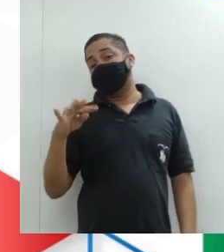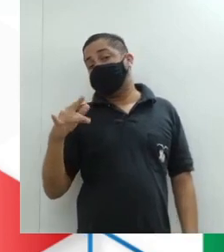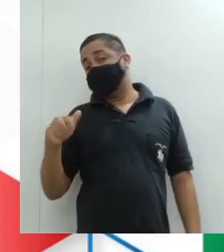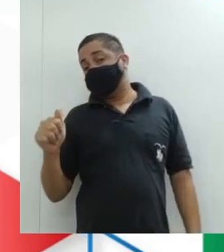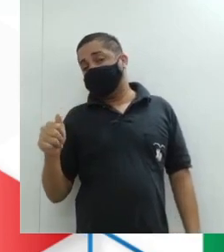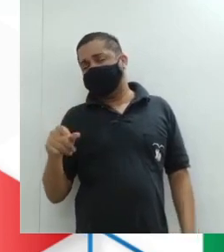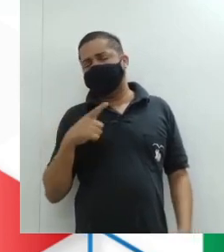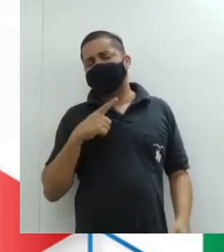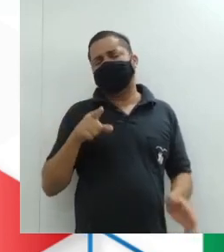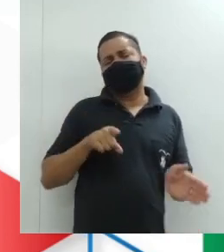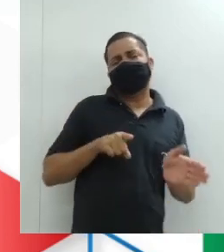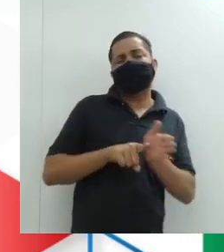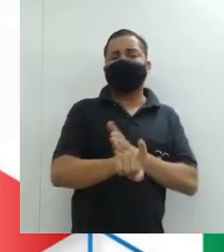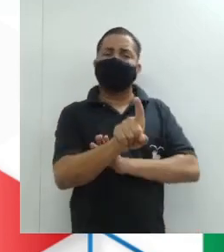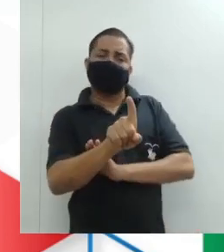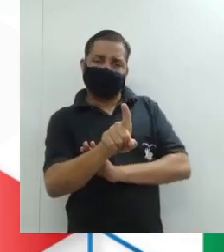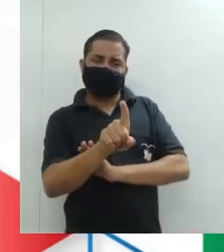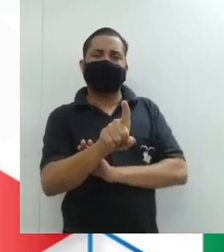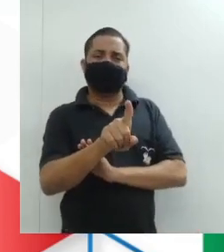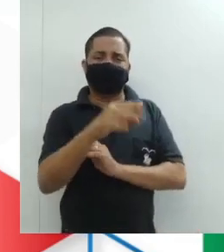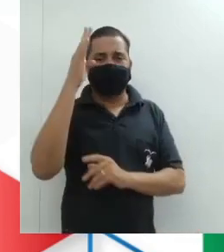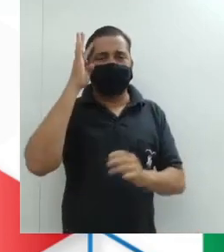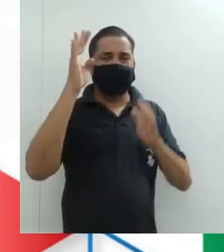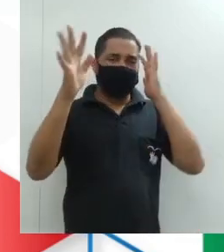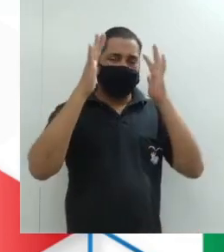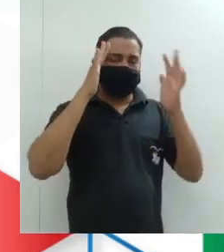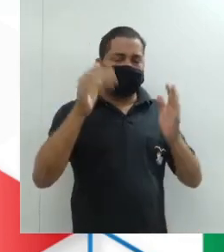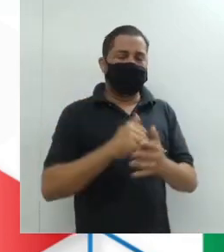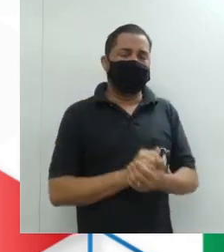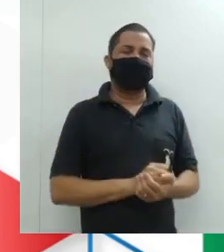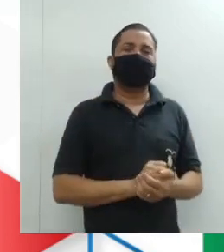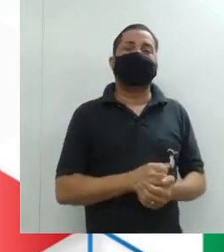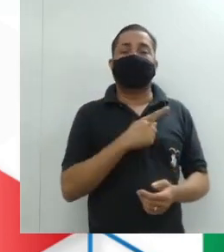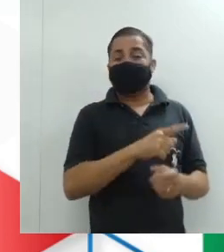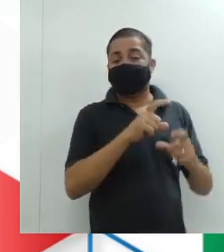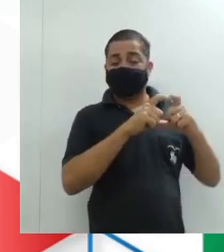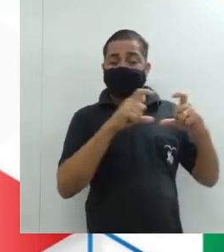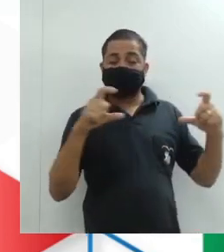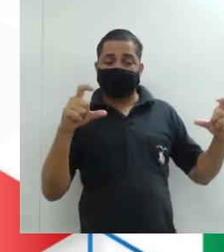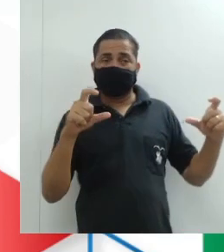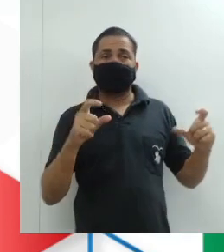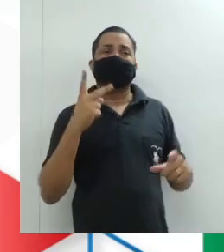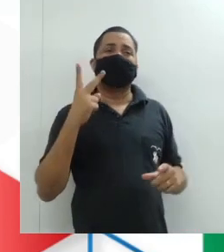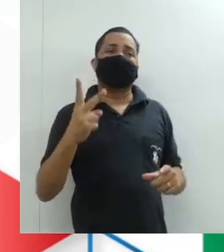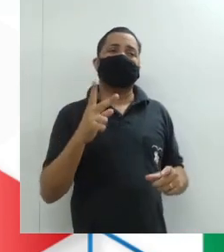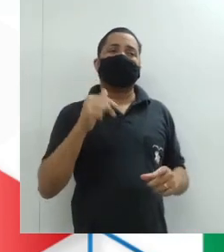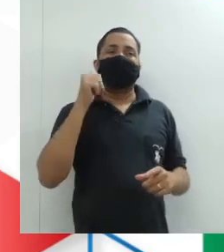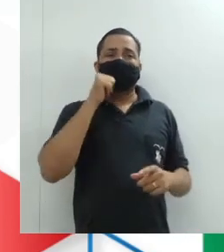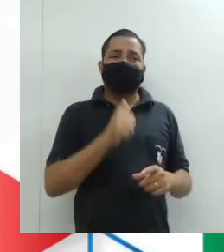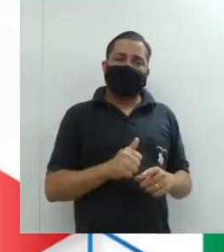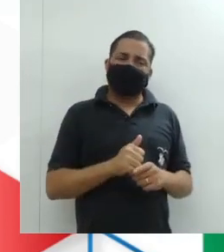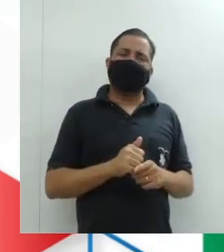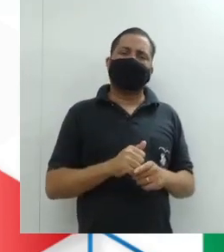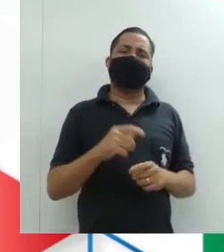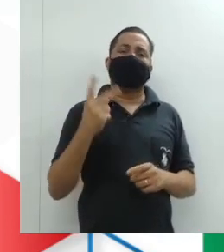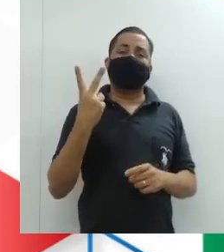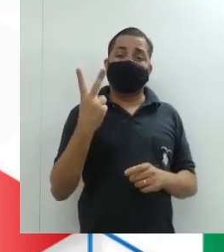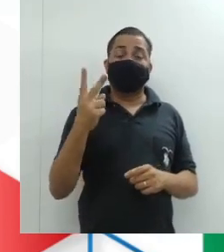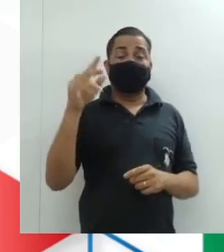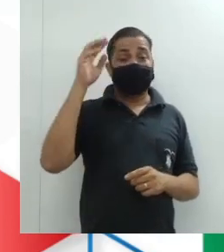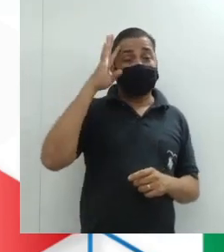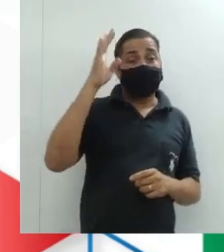atitude, um questionamento filosófico. Aliás, nessa tirinha, as duas meninas estão